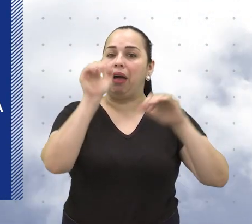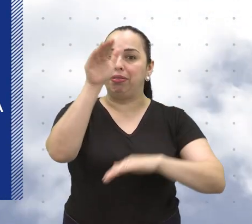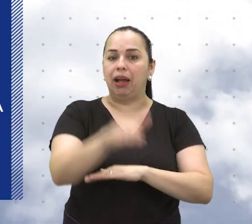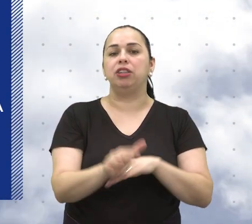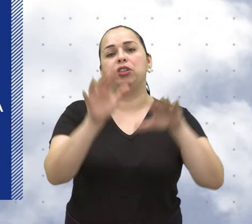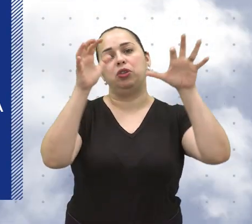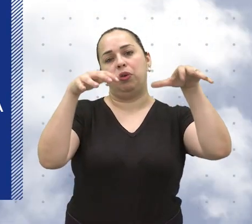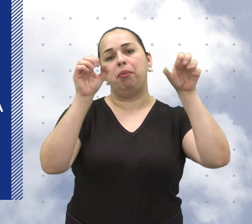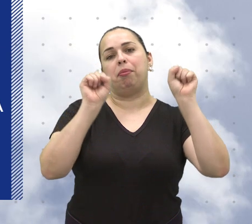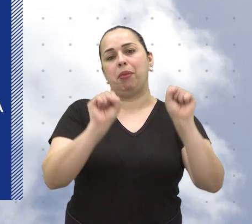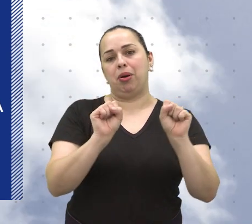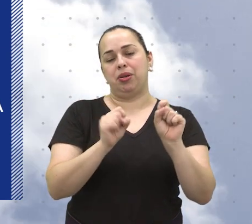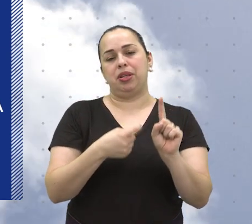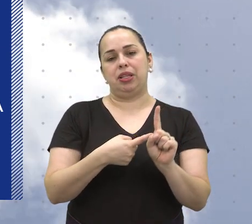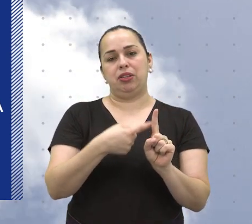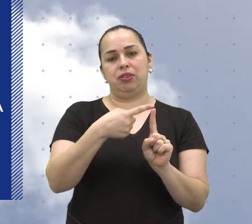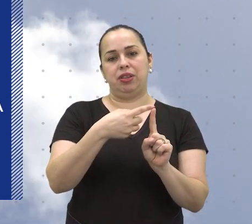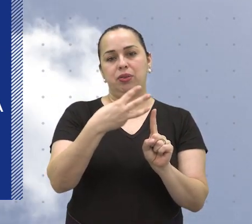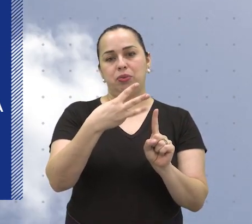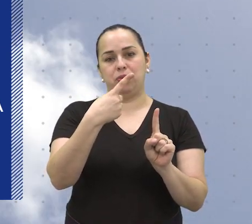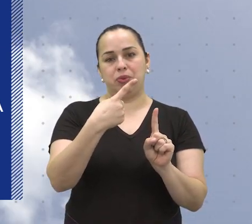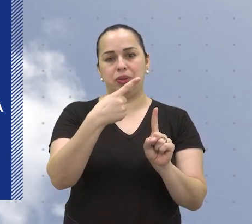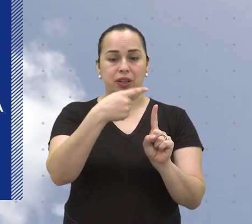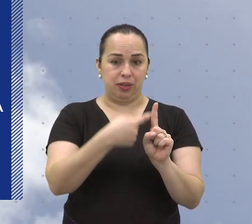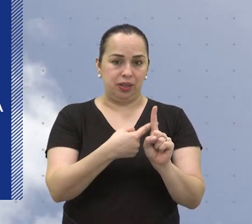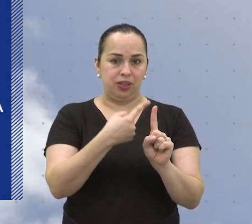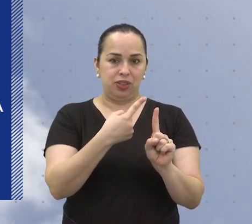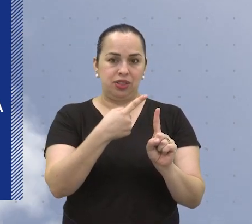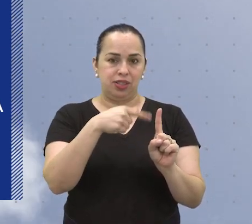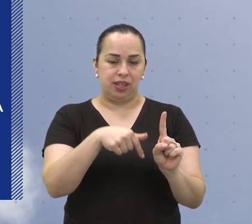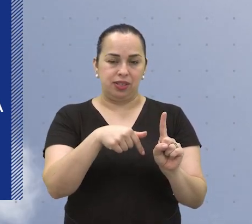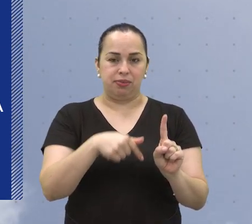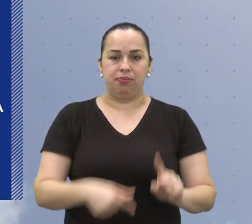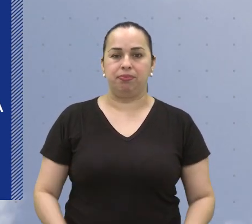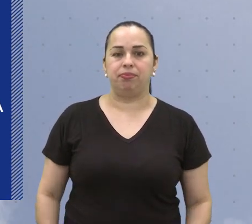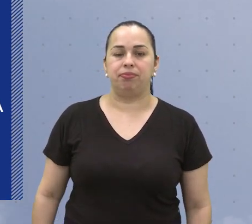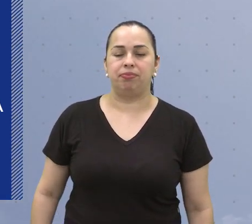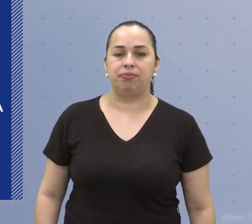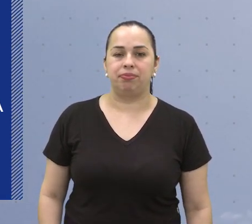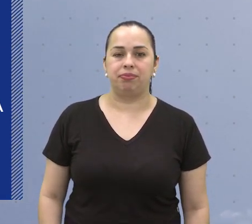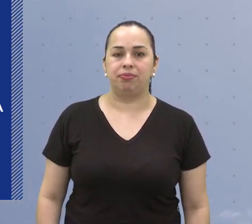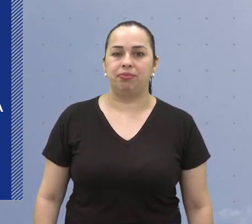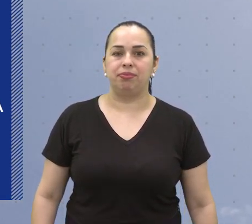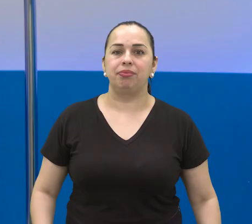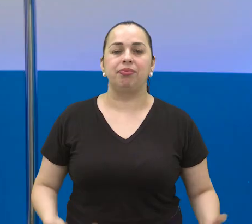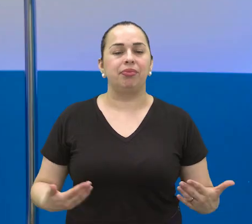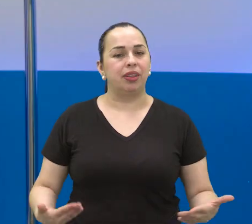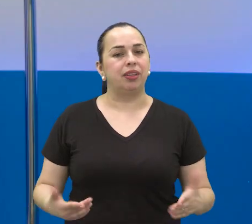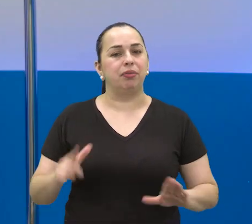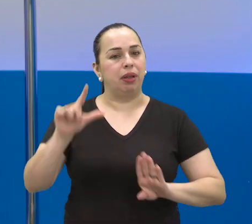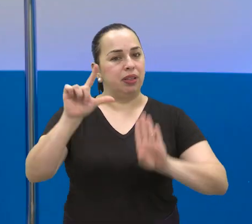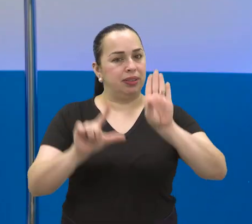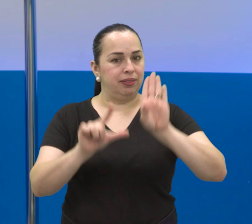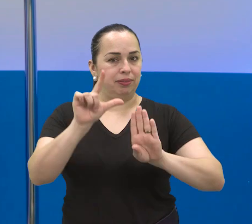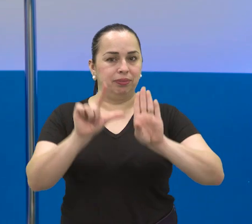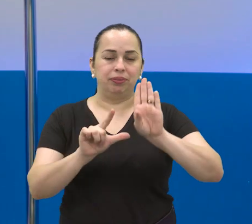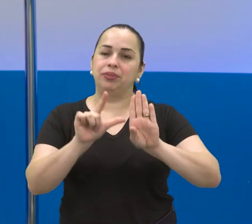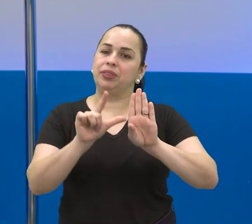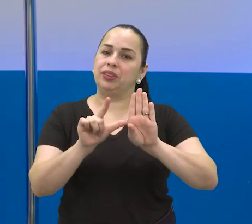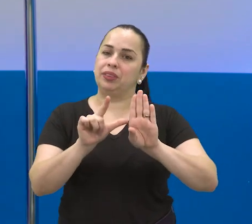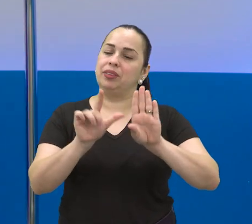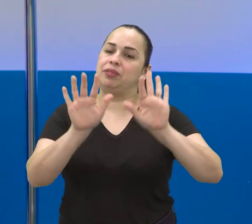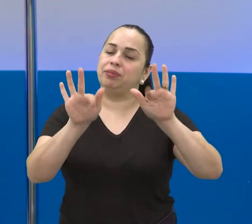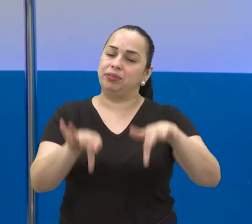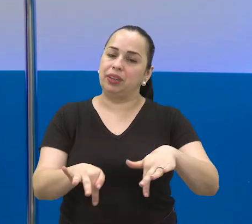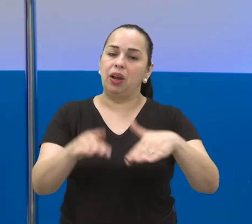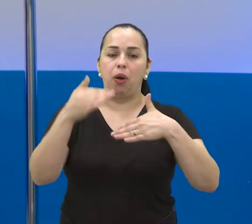na parte da tarde. A máxima prevista é de 31 e a mínima de 17. O Boletim Legislativo de